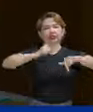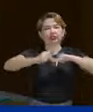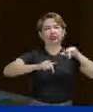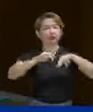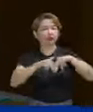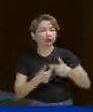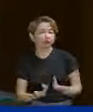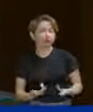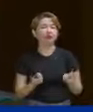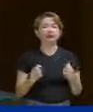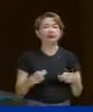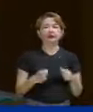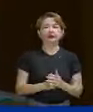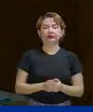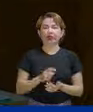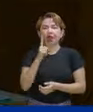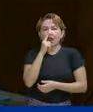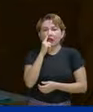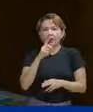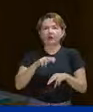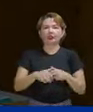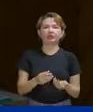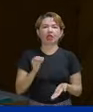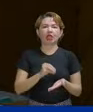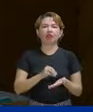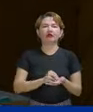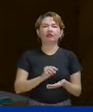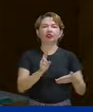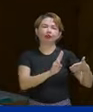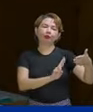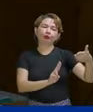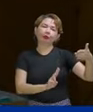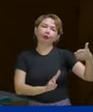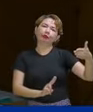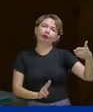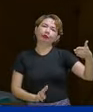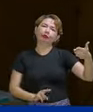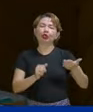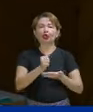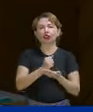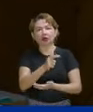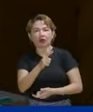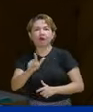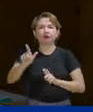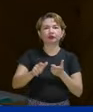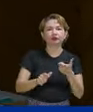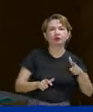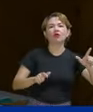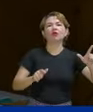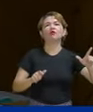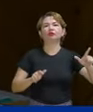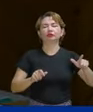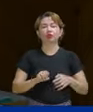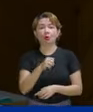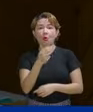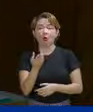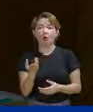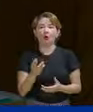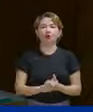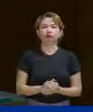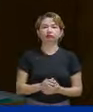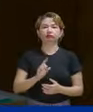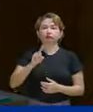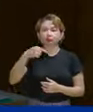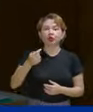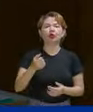motivo pelo qual persiste a irregularidade em razão da ausência dos nomes de terceiros contratados ou subcontratados, como